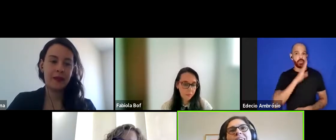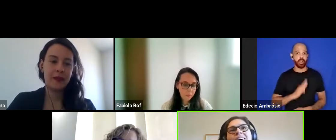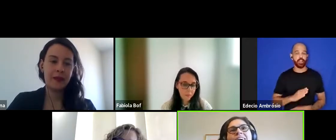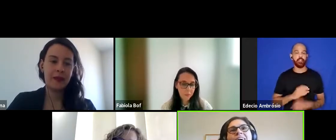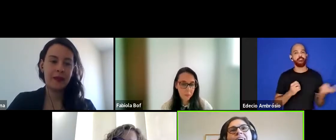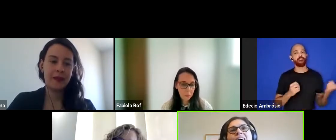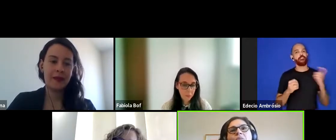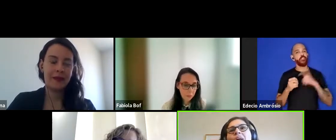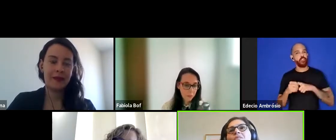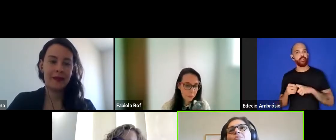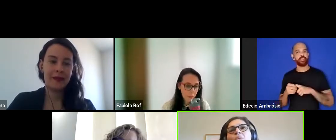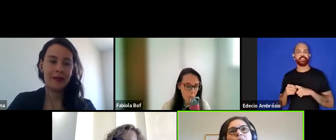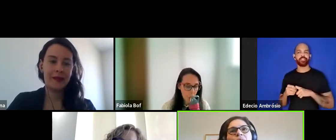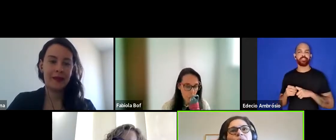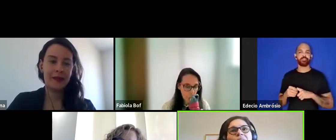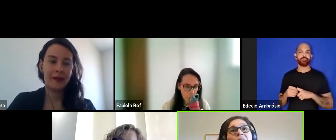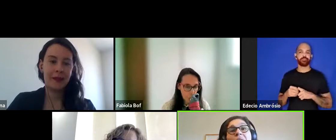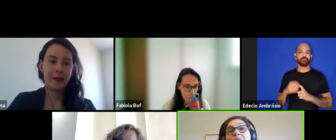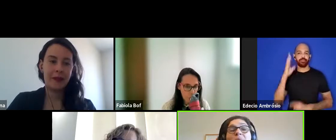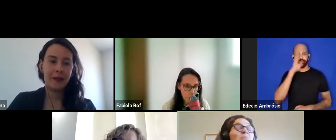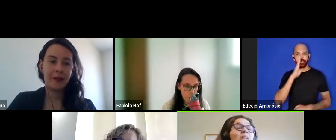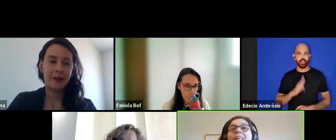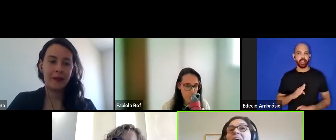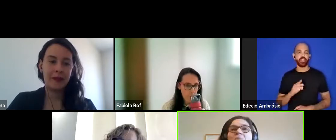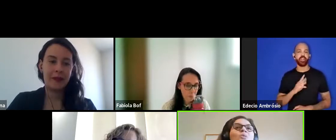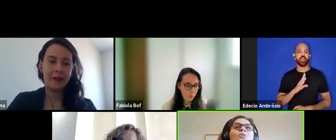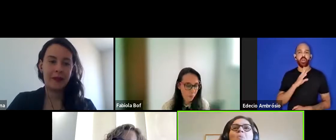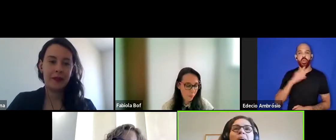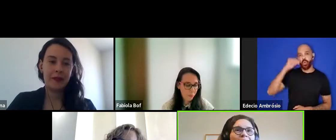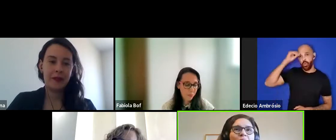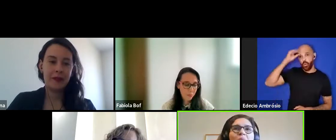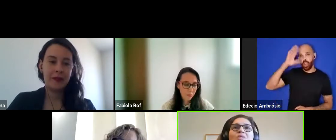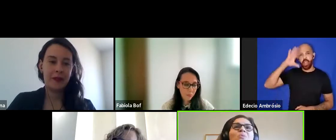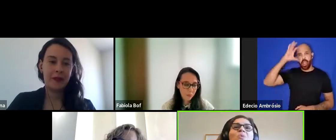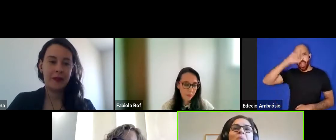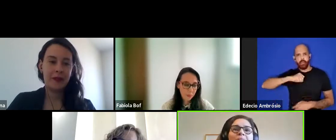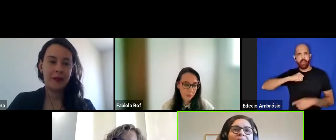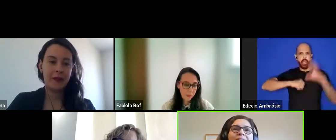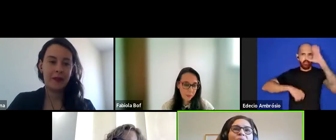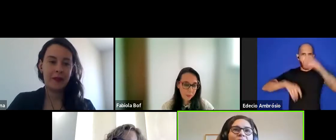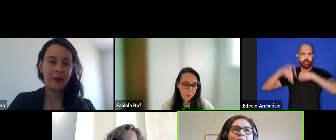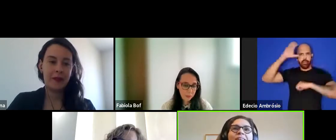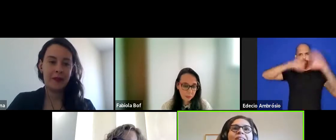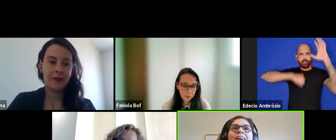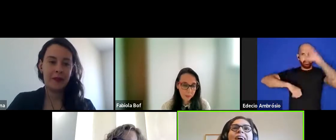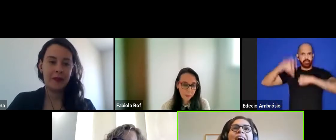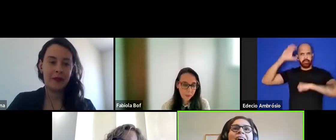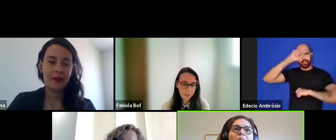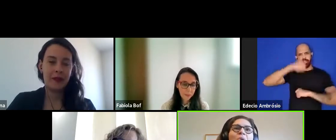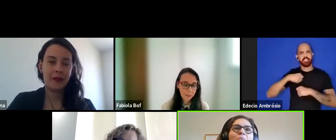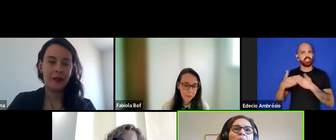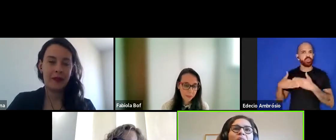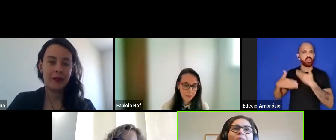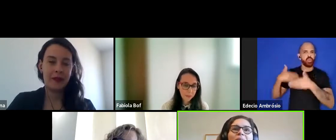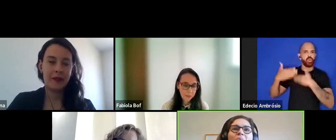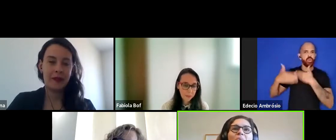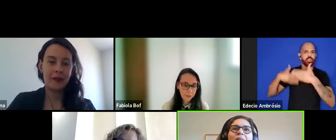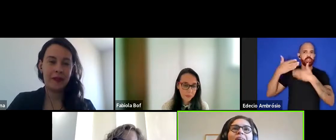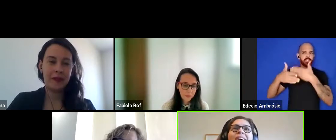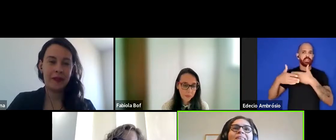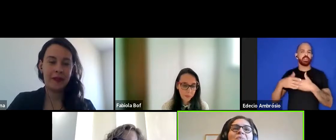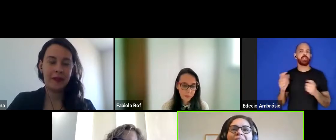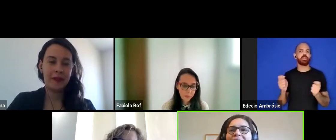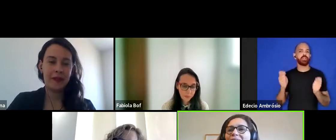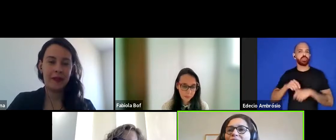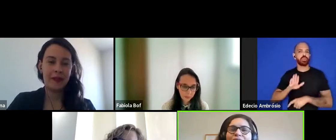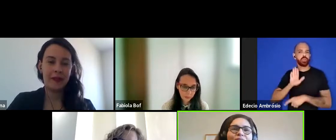retornar ao Brasil um pouco do nosso conhecimento, mas aprender muito mais. Eu aprendi muito mais nessa jornada do que eu pude